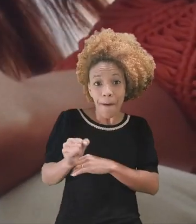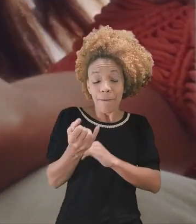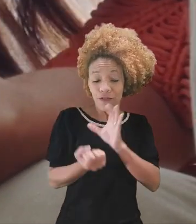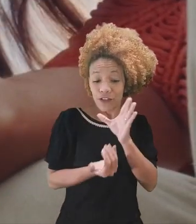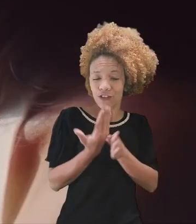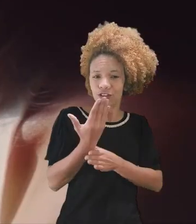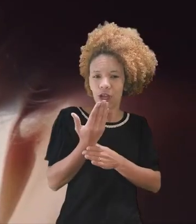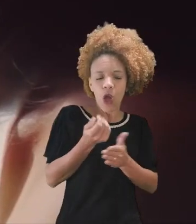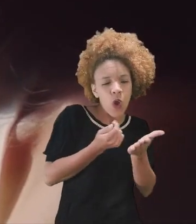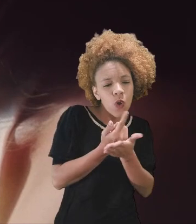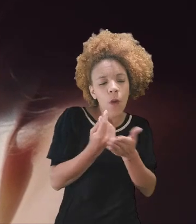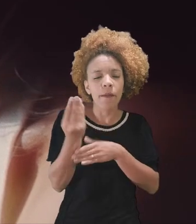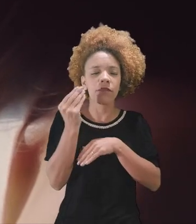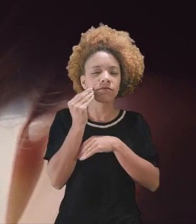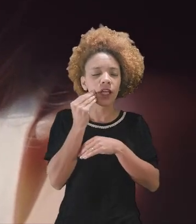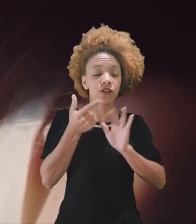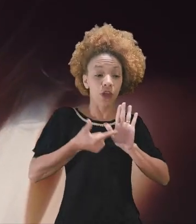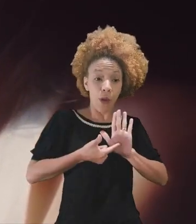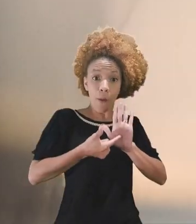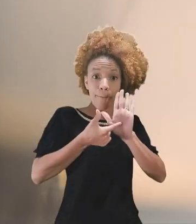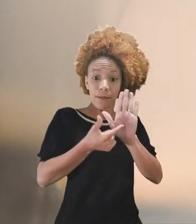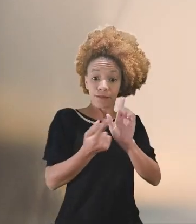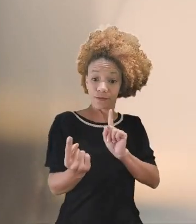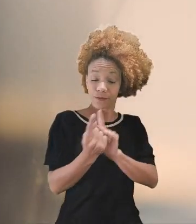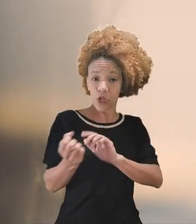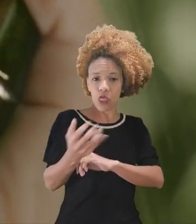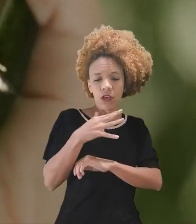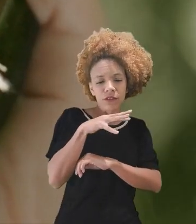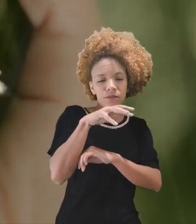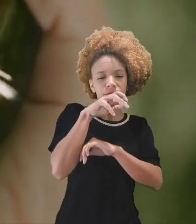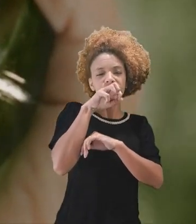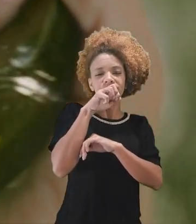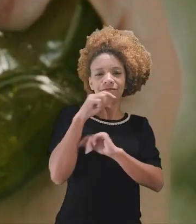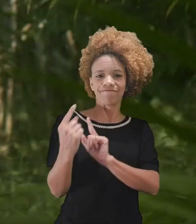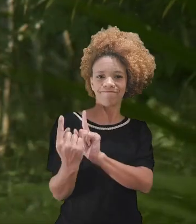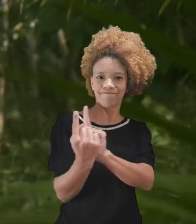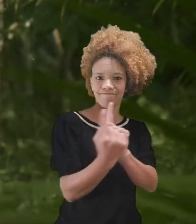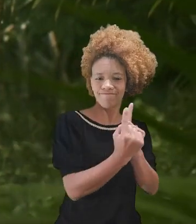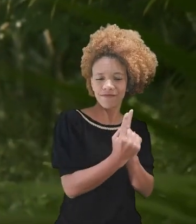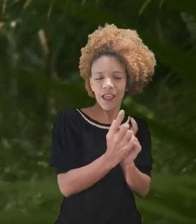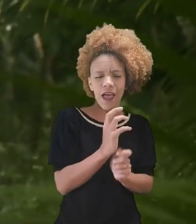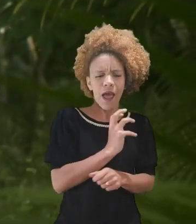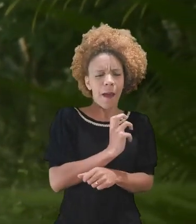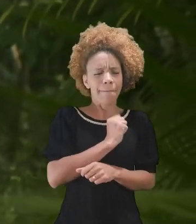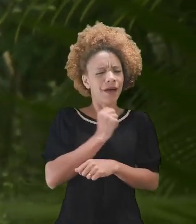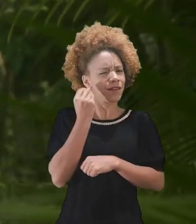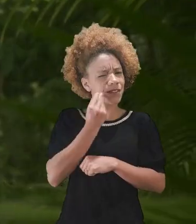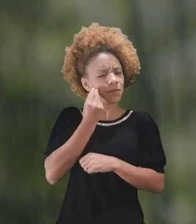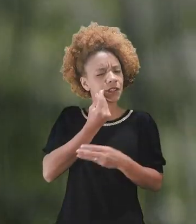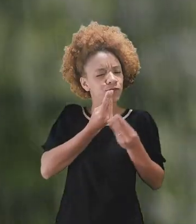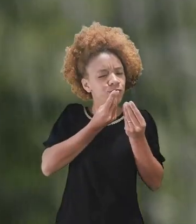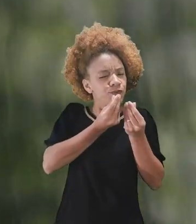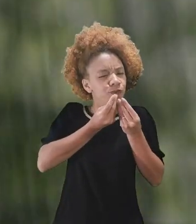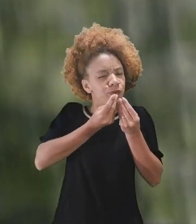para comprar amostras e fazer demonstrações dessas novas fragrâncias para os clientes. Eles vão amar essa experiência